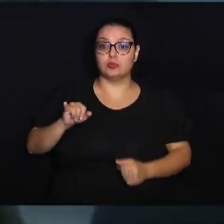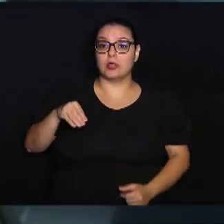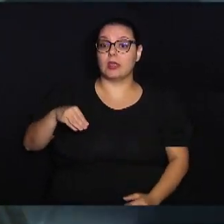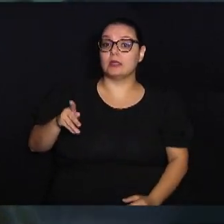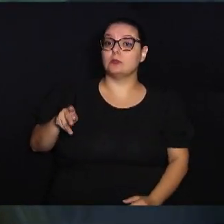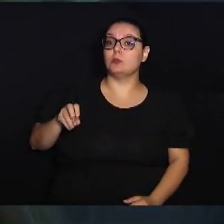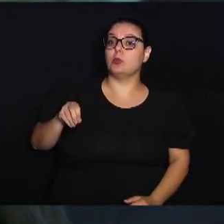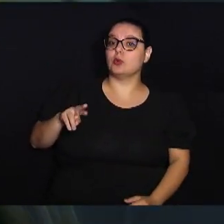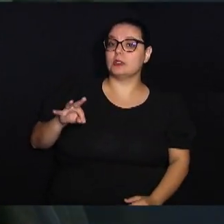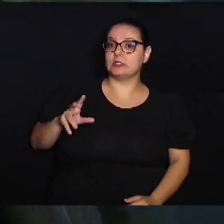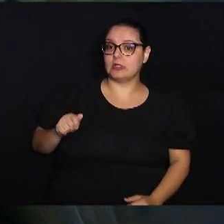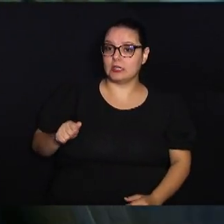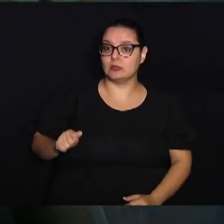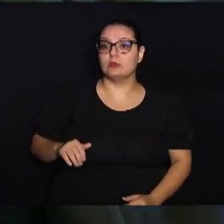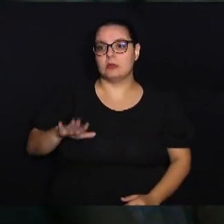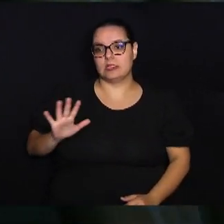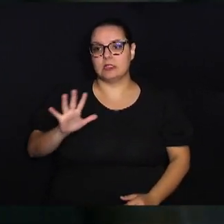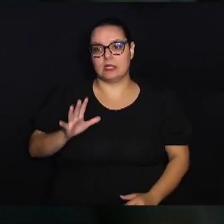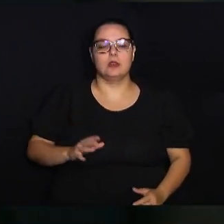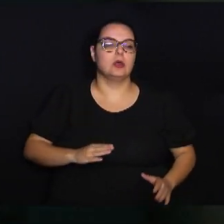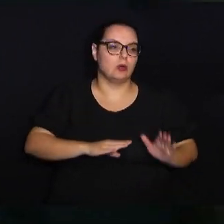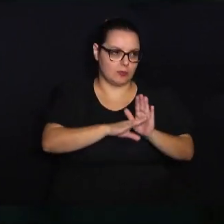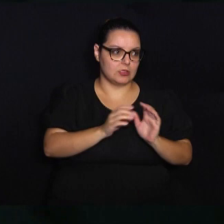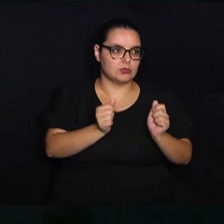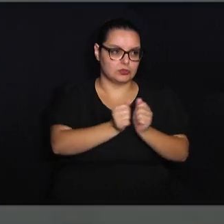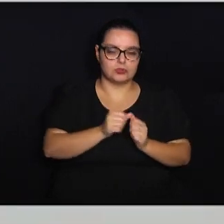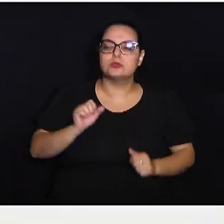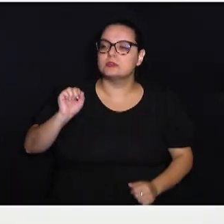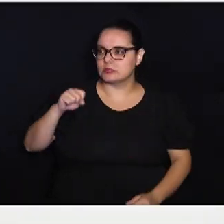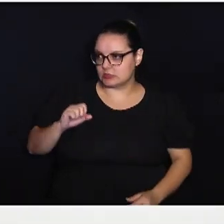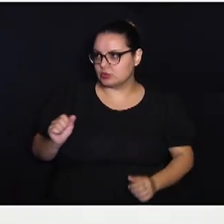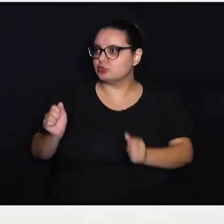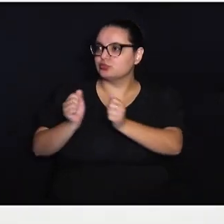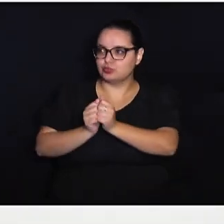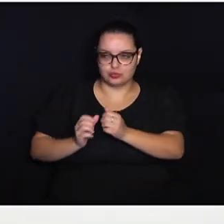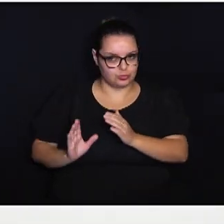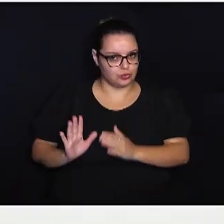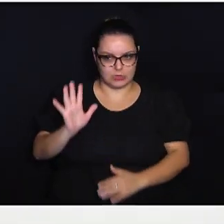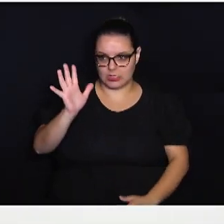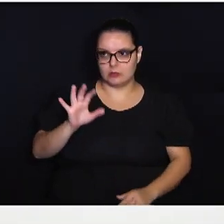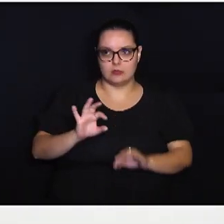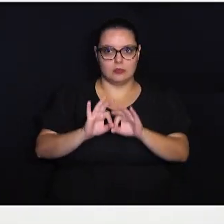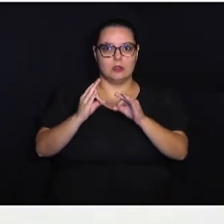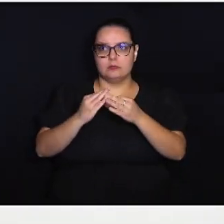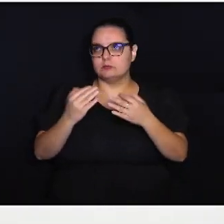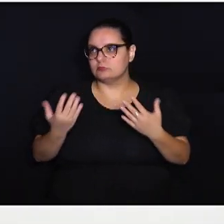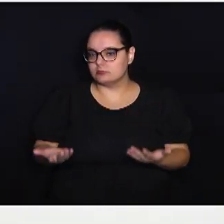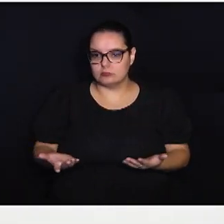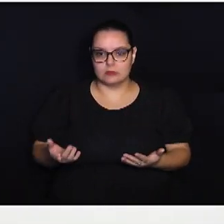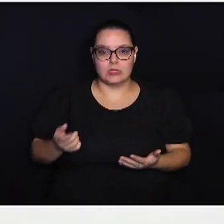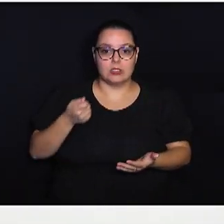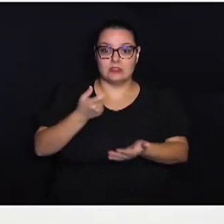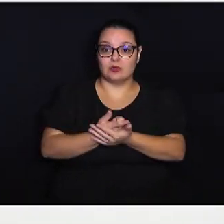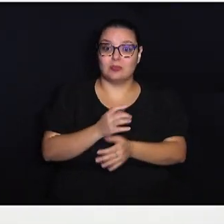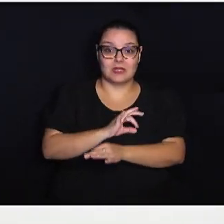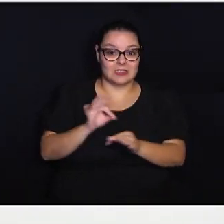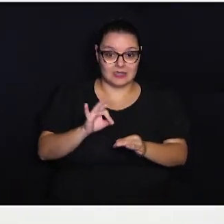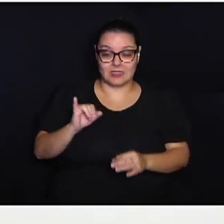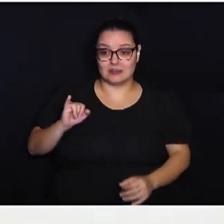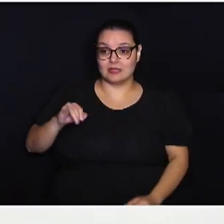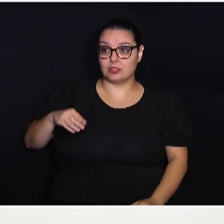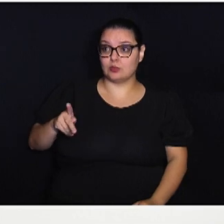Da onde está vindo essas coisas? A gente precisa olhar do prato para trás. A exibição da obra contribui com